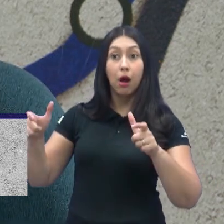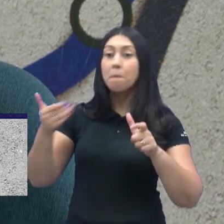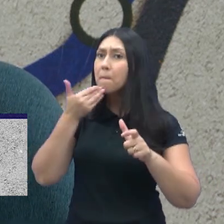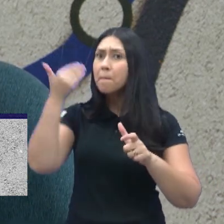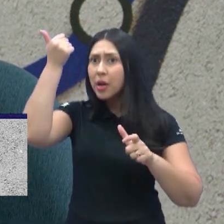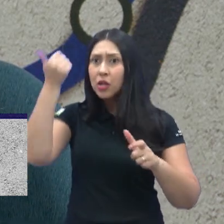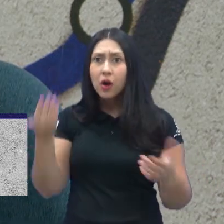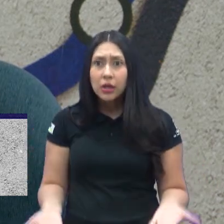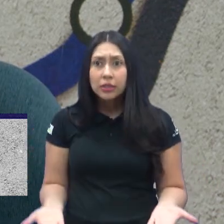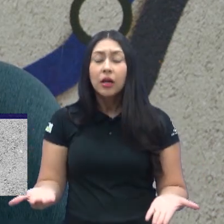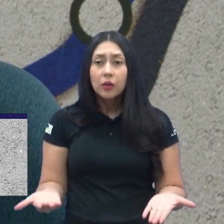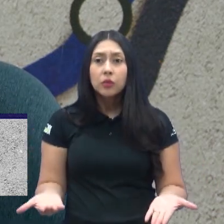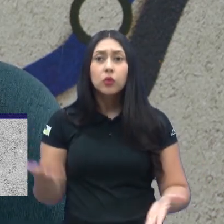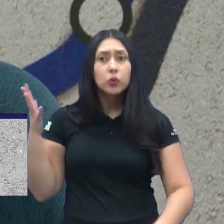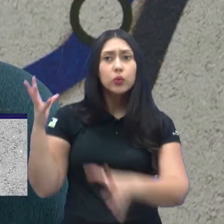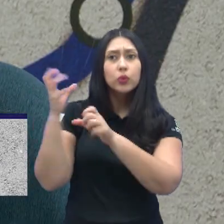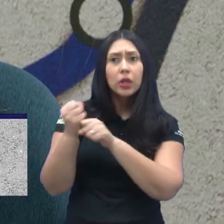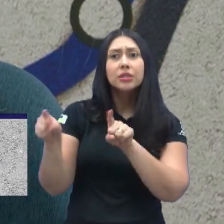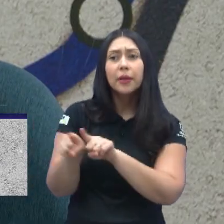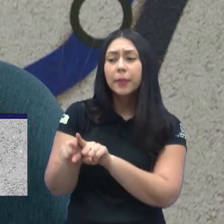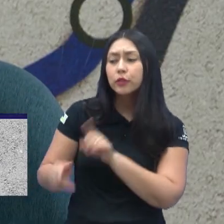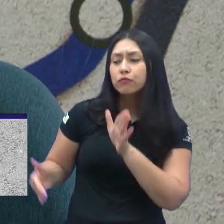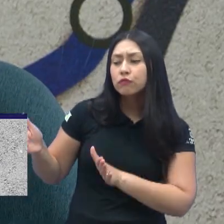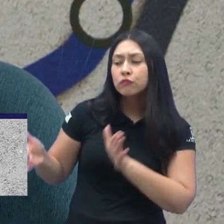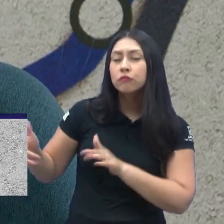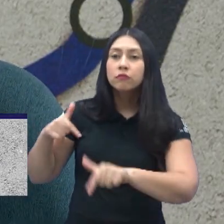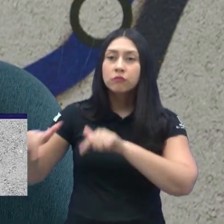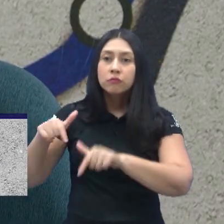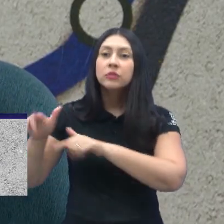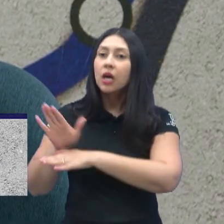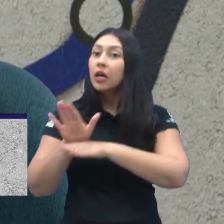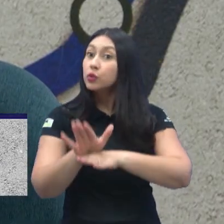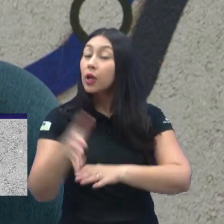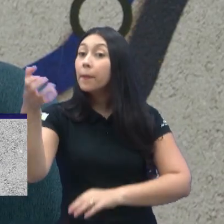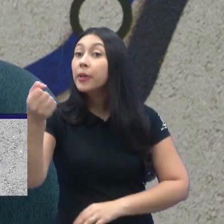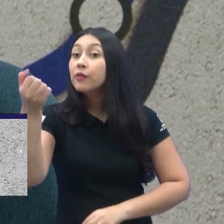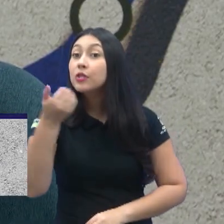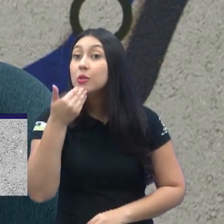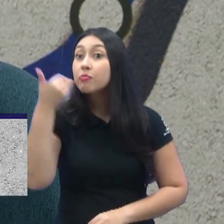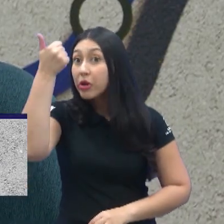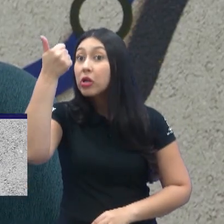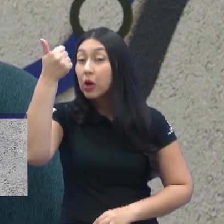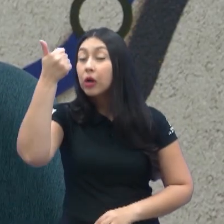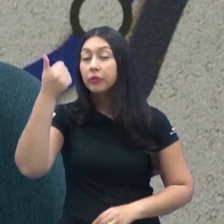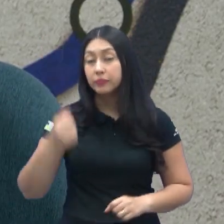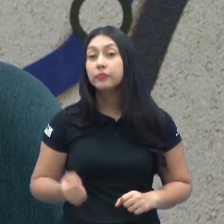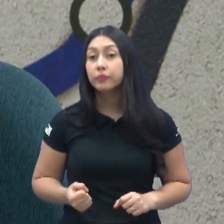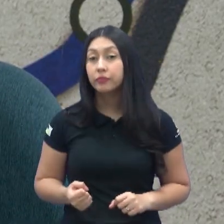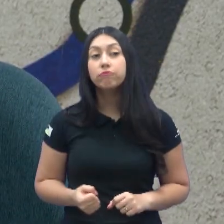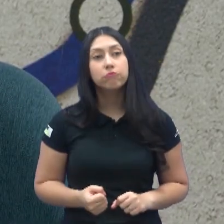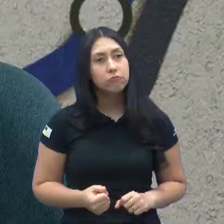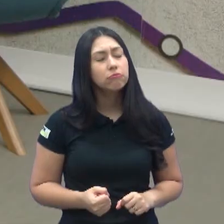né? Então, isso é contado, o tempo de contribuição ele faz aumentar e pode até aumentar a renda mensal inicial do trabalhador. Com